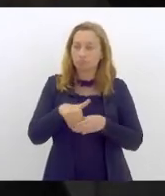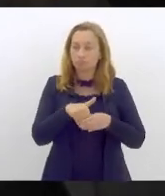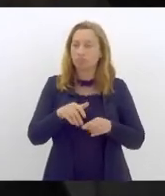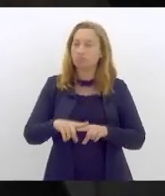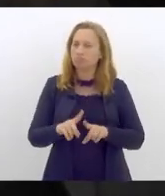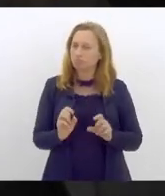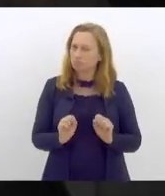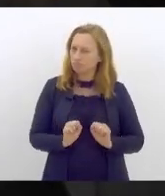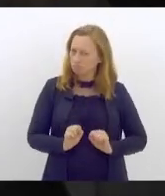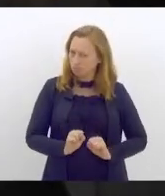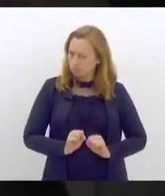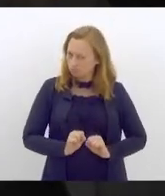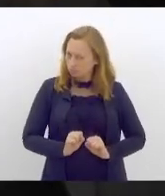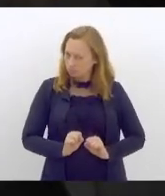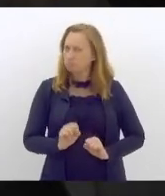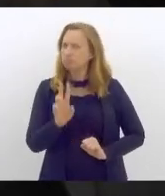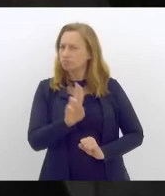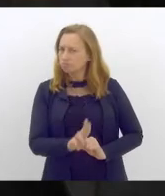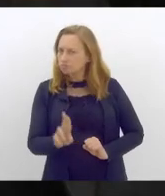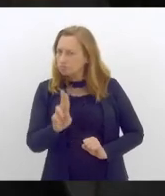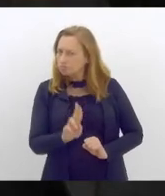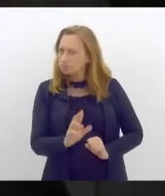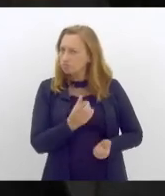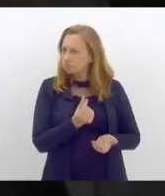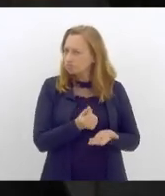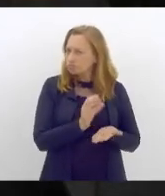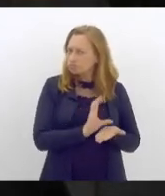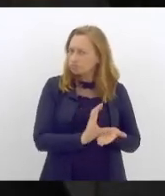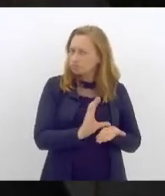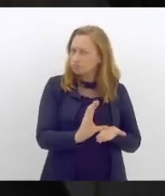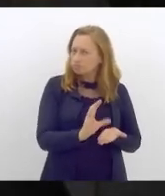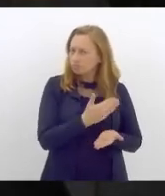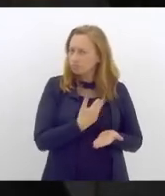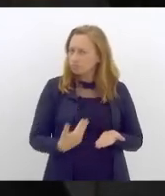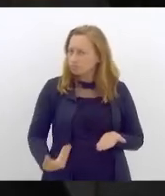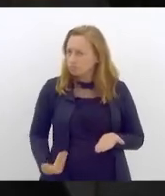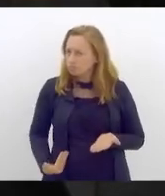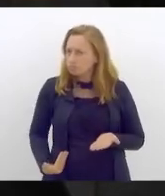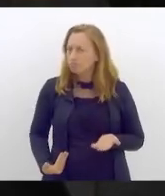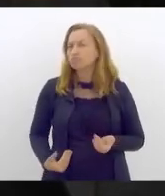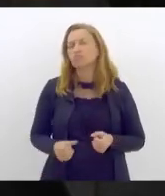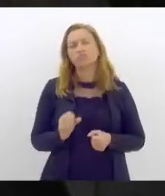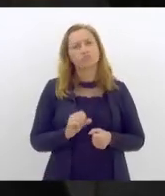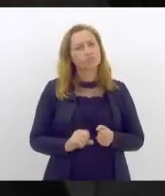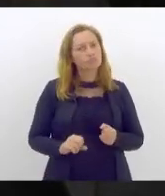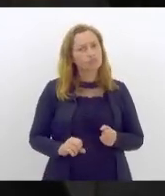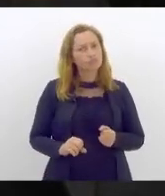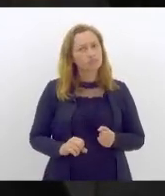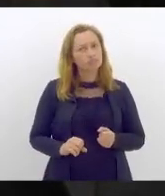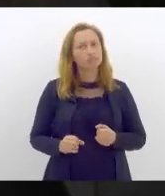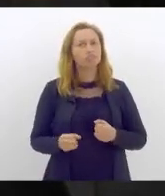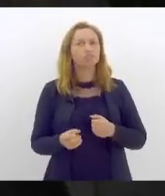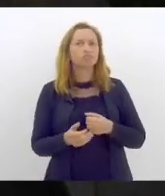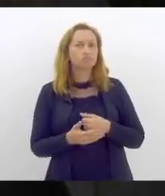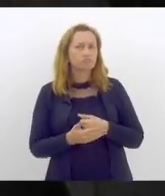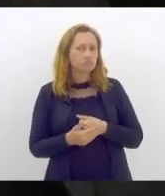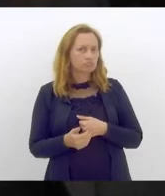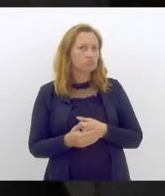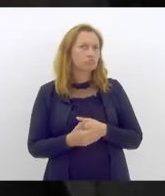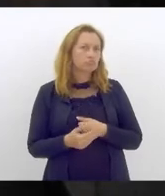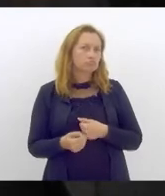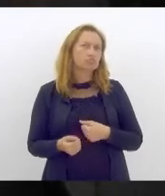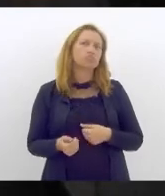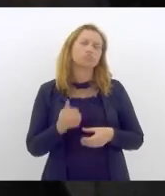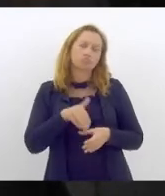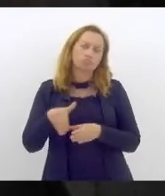pode usar o orçamento público para fazer generosidade eleitoral para isso